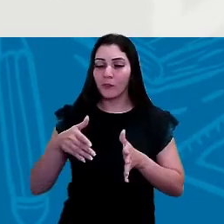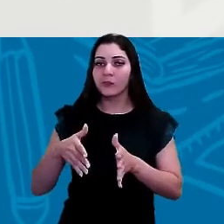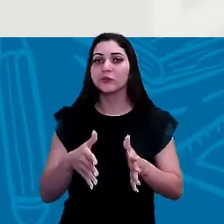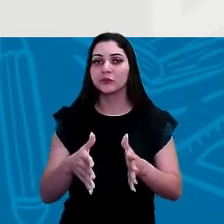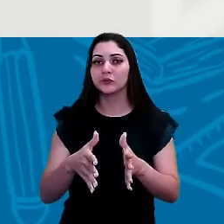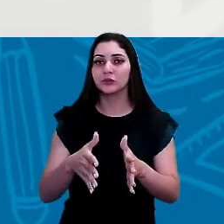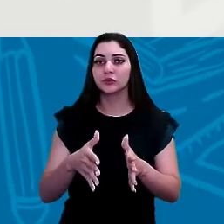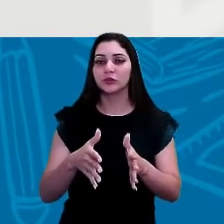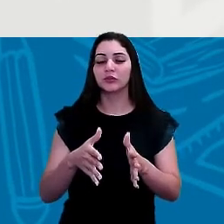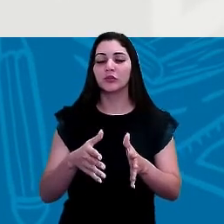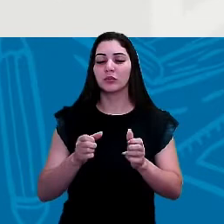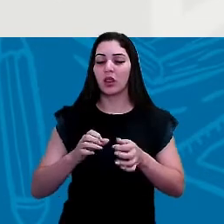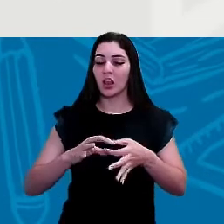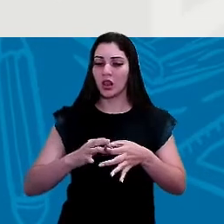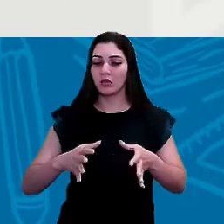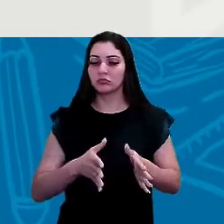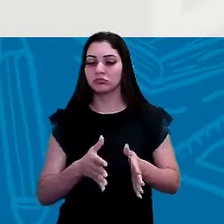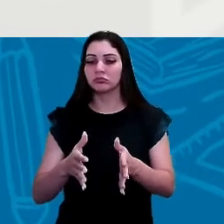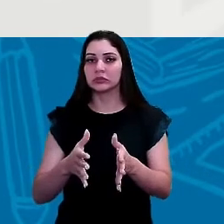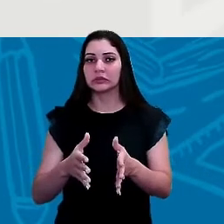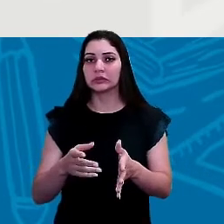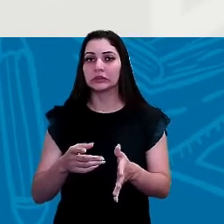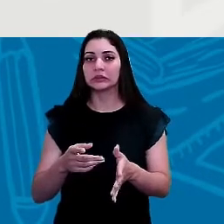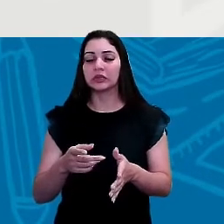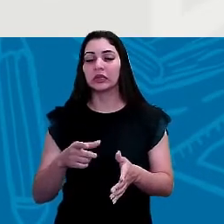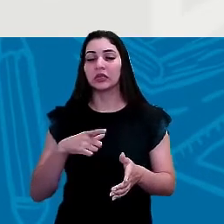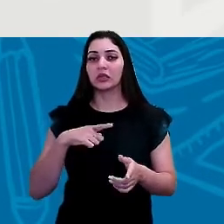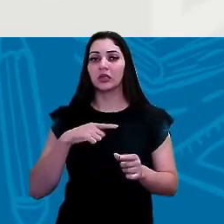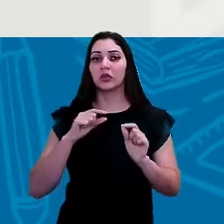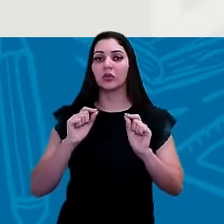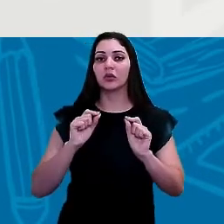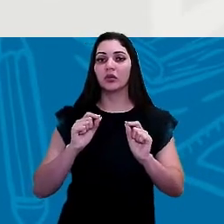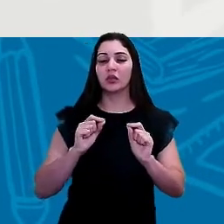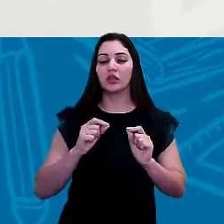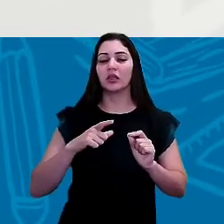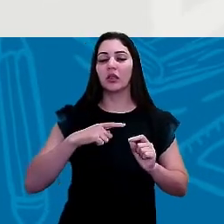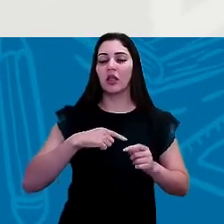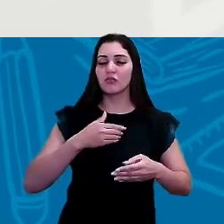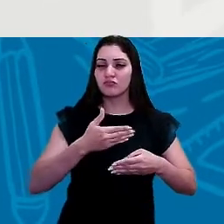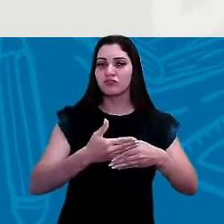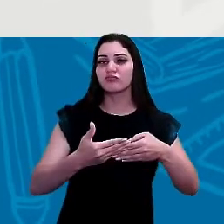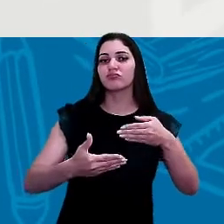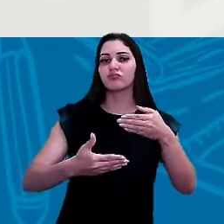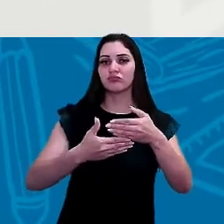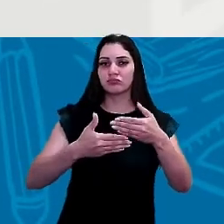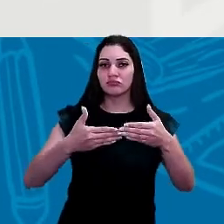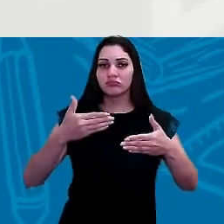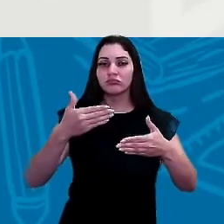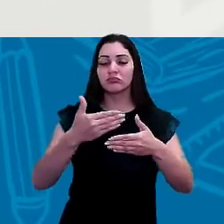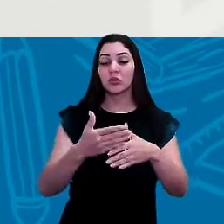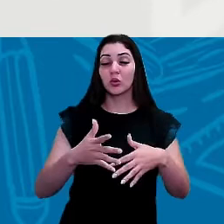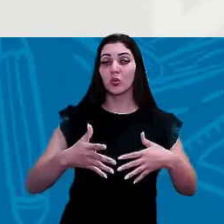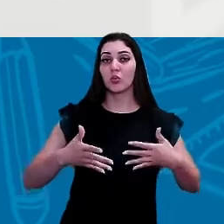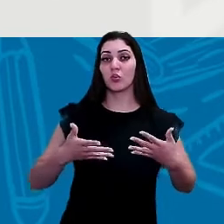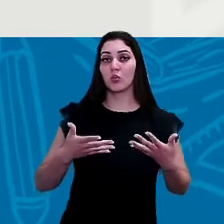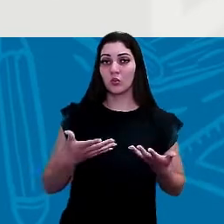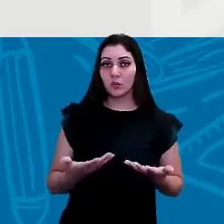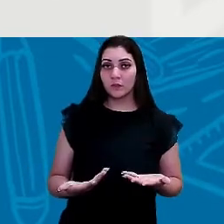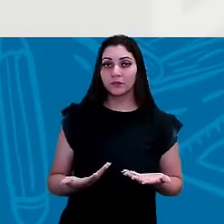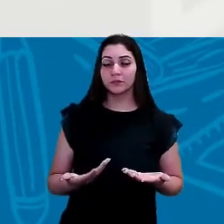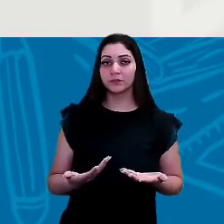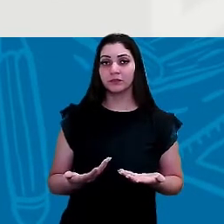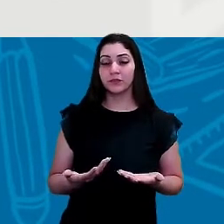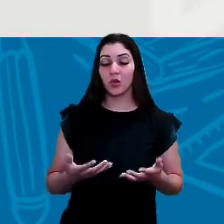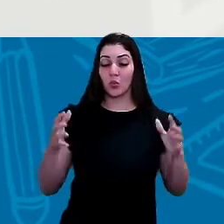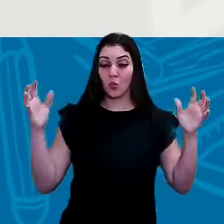escoava a água, né? Então acaba sendo muito assoreado por conta das construções, né? Então, quando